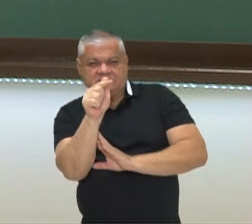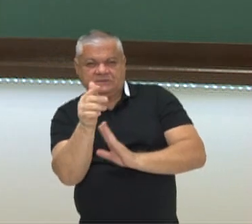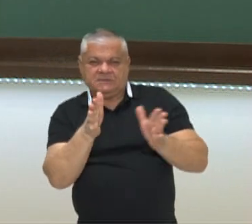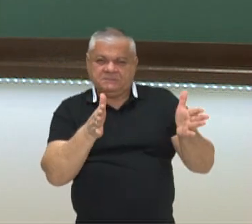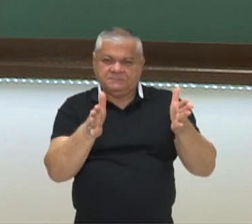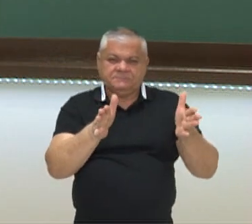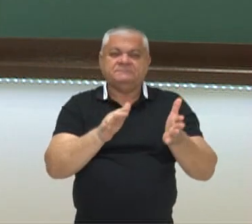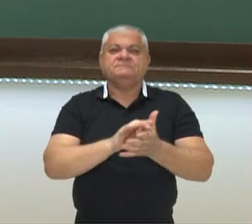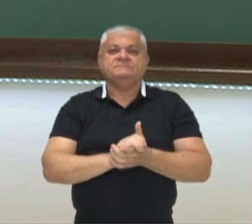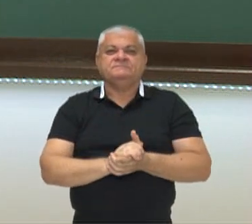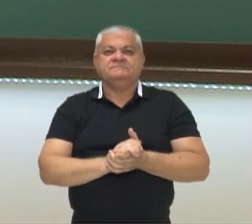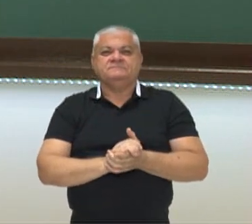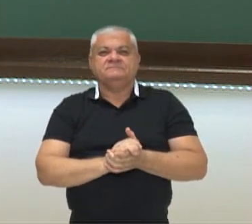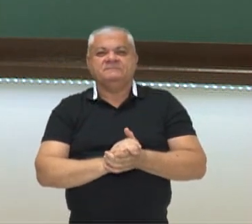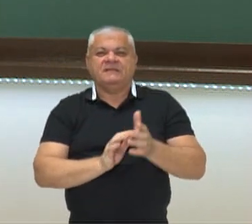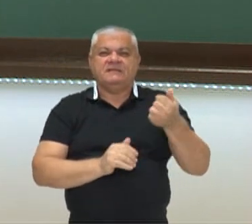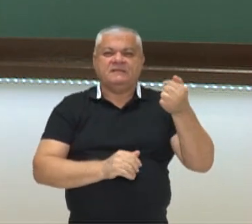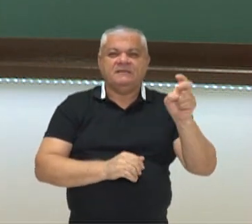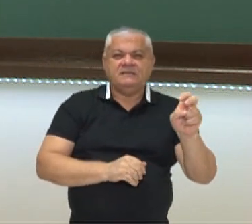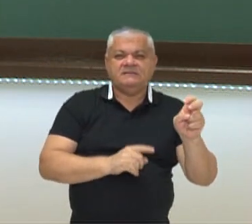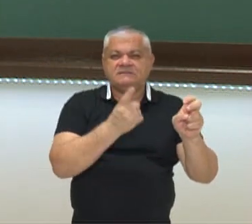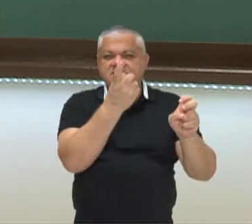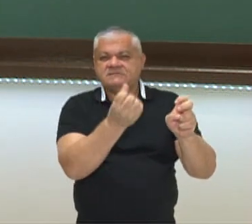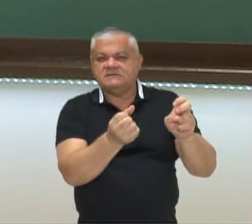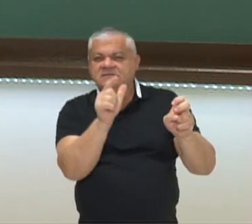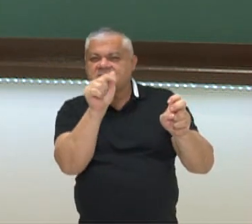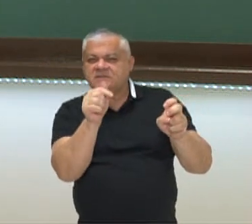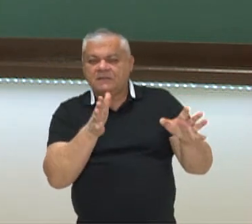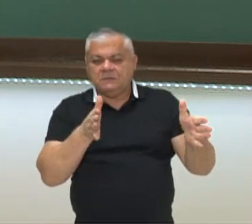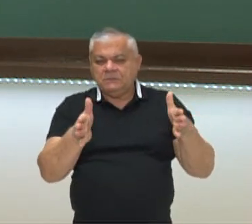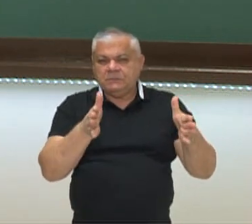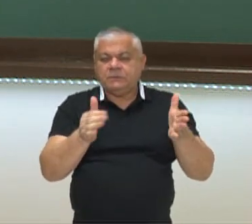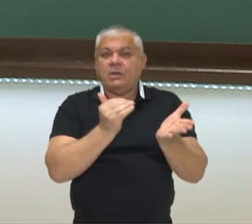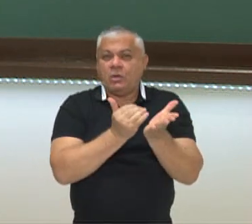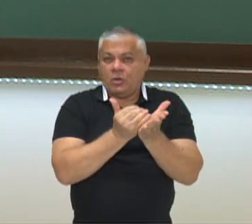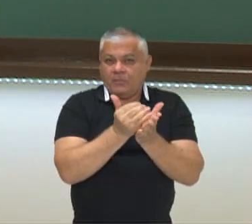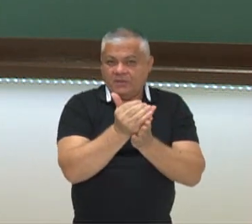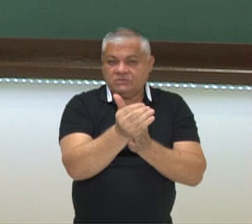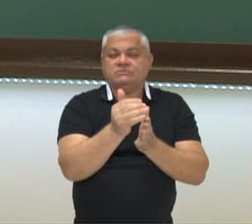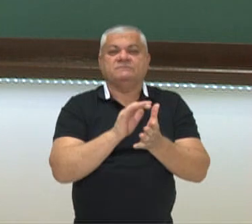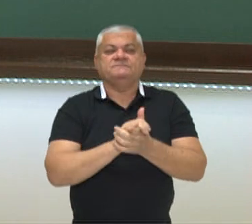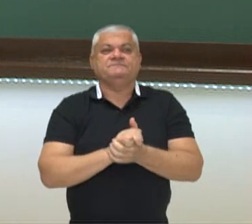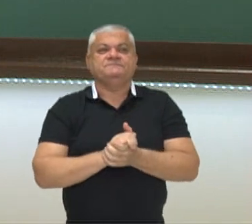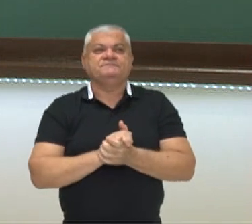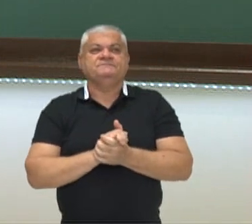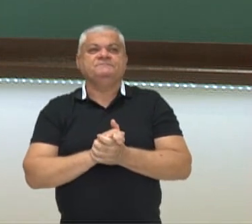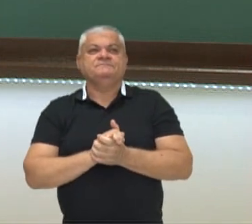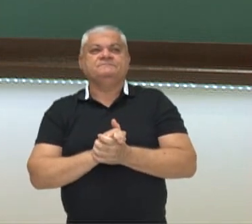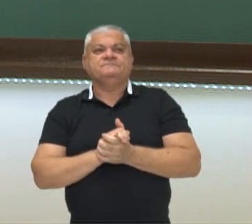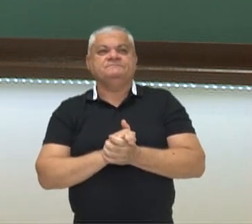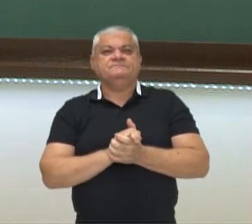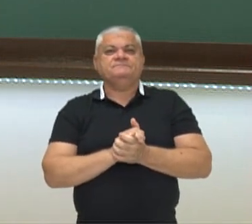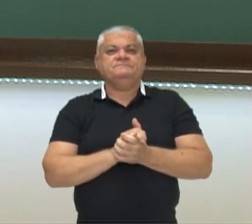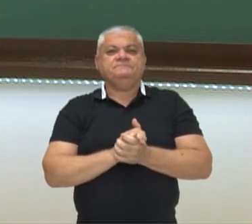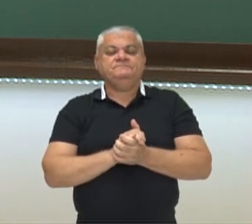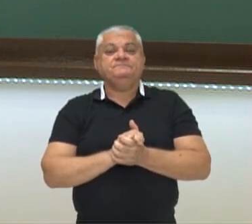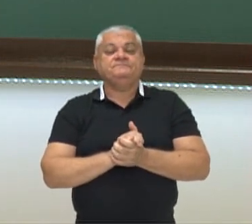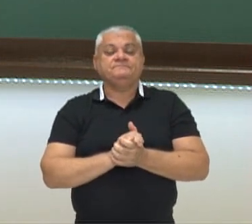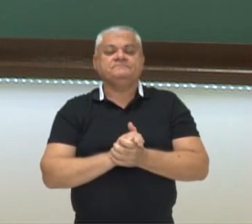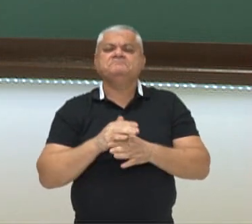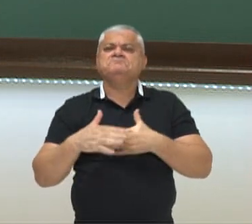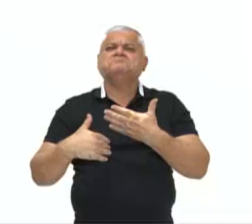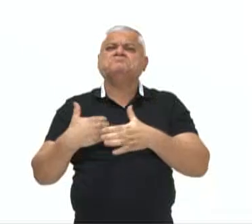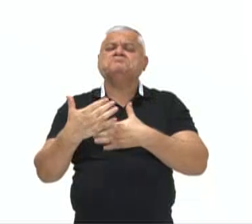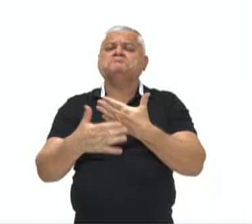XVII, século XV, XVI, XVII, no início ali da chamada Idade Moderna. Isso ficou mais